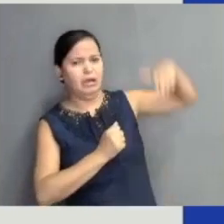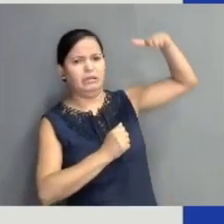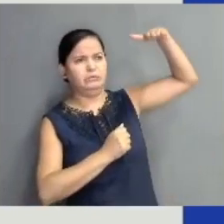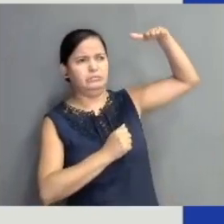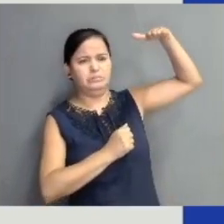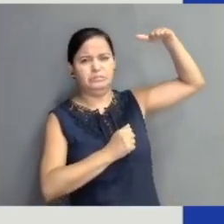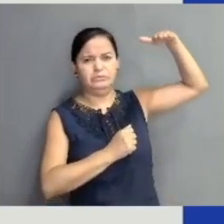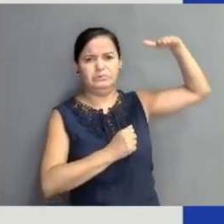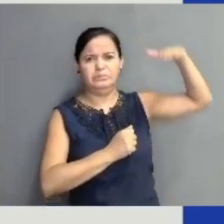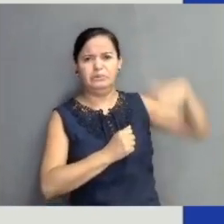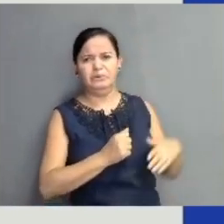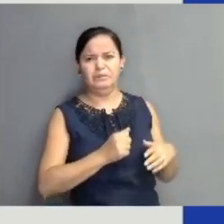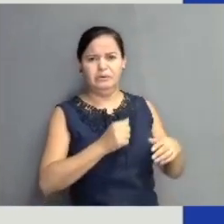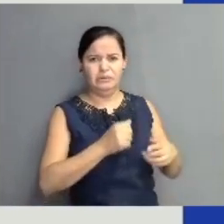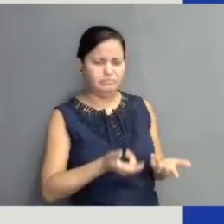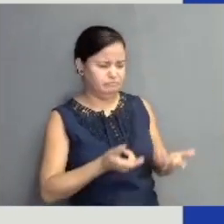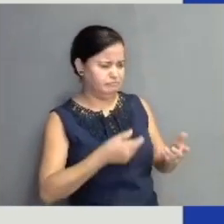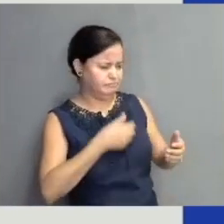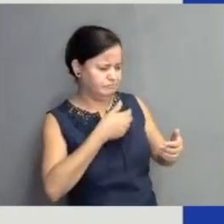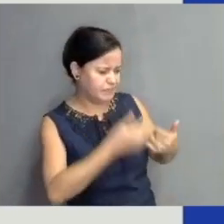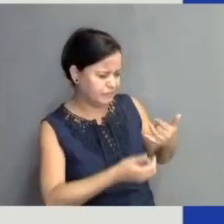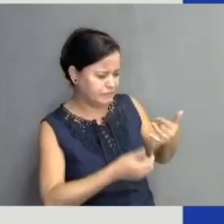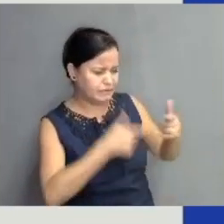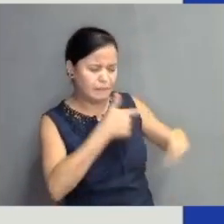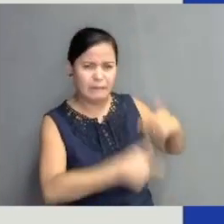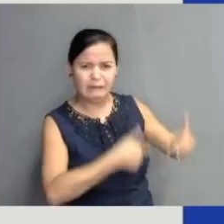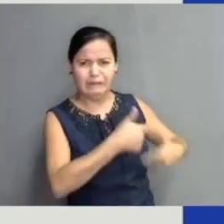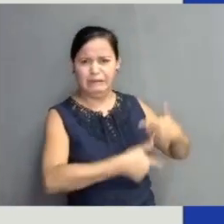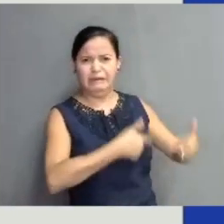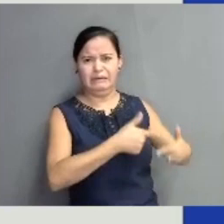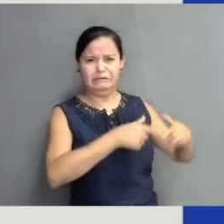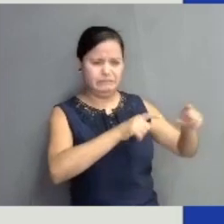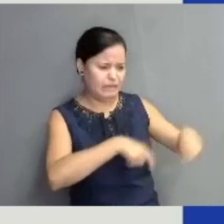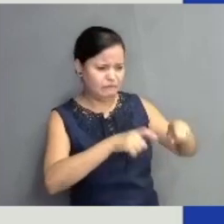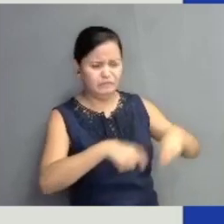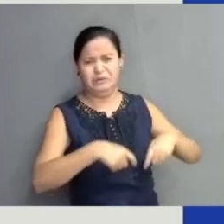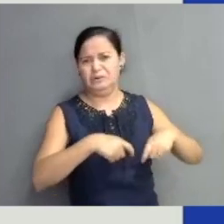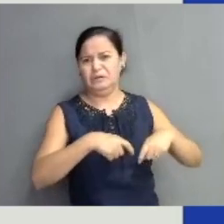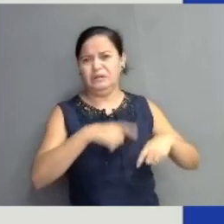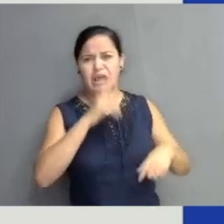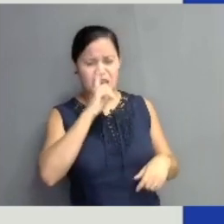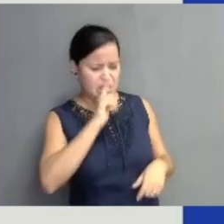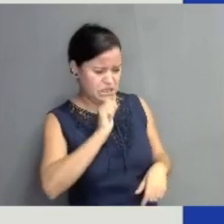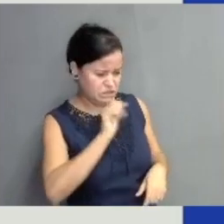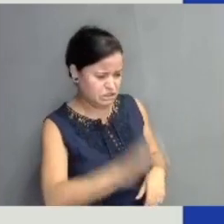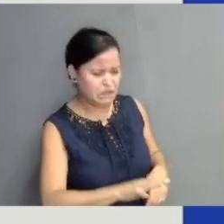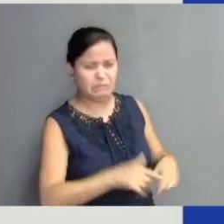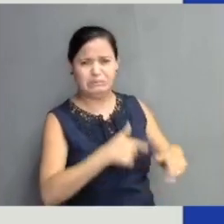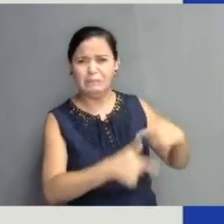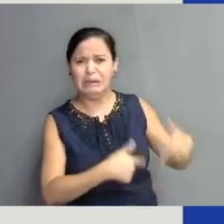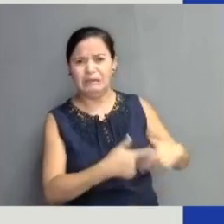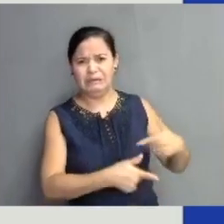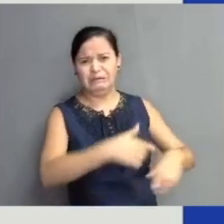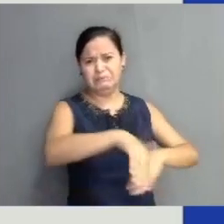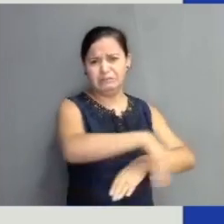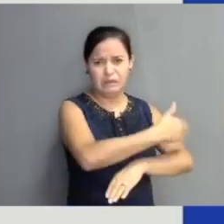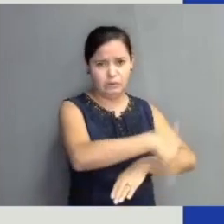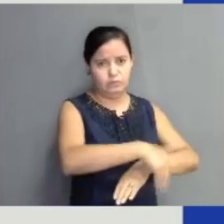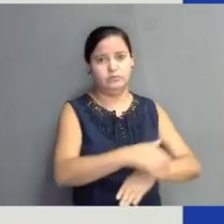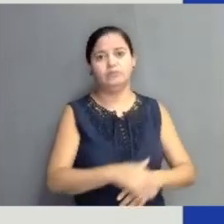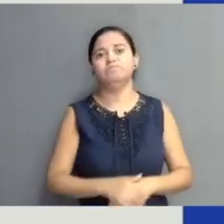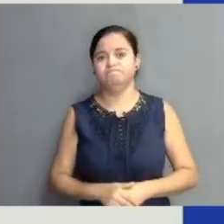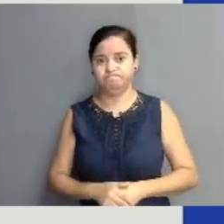em carvoarias, em lares de estranhos, em lixões e nas ruas. O